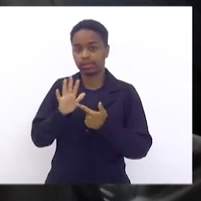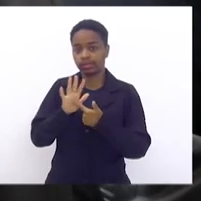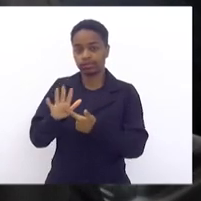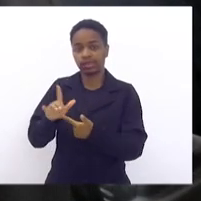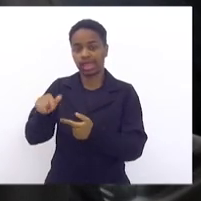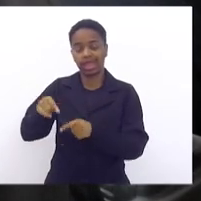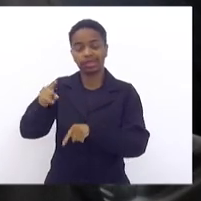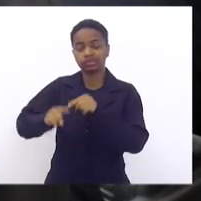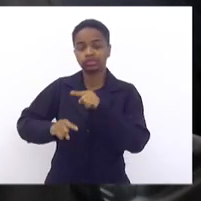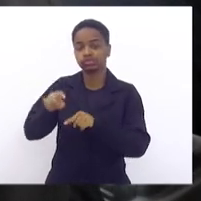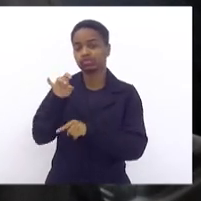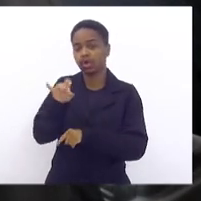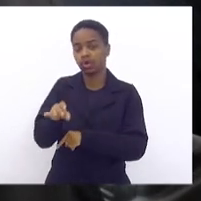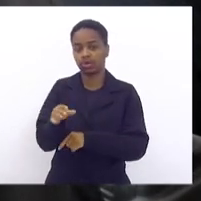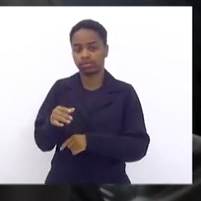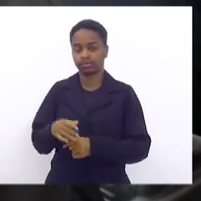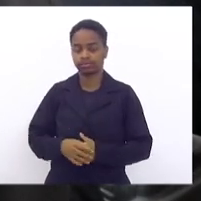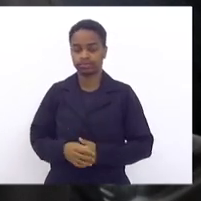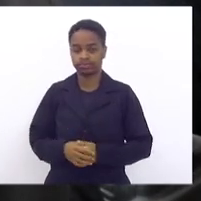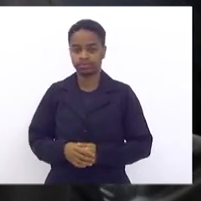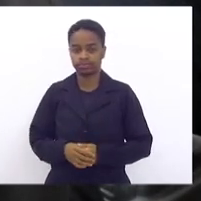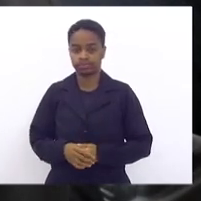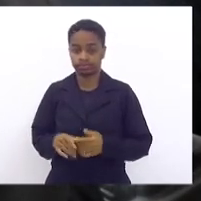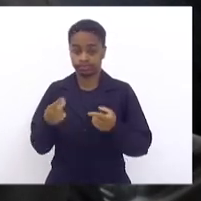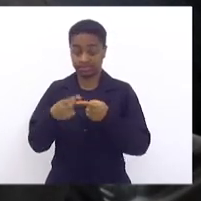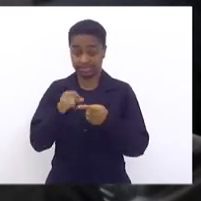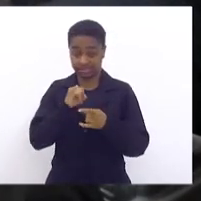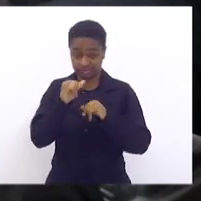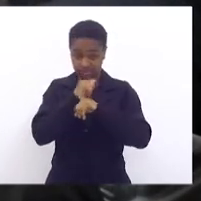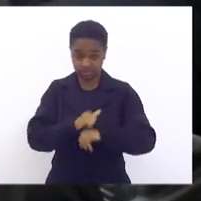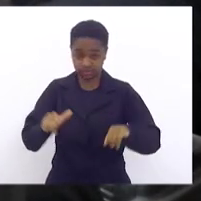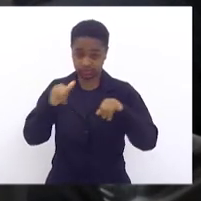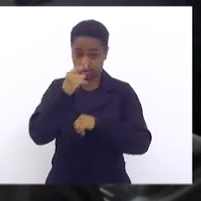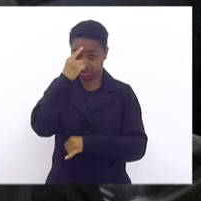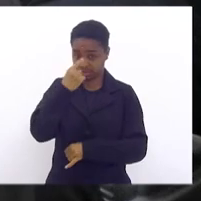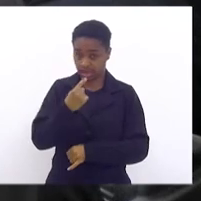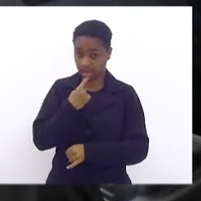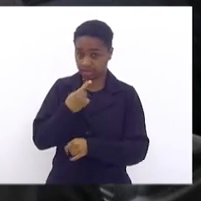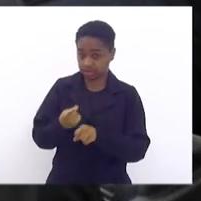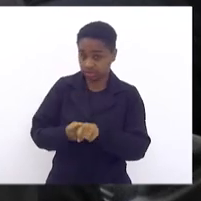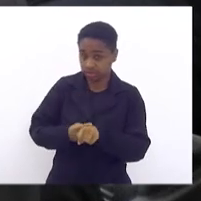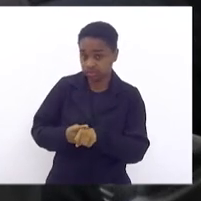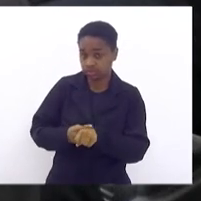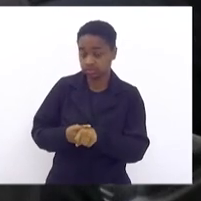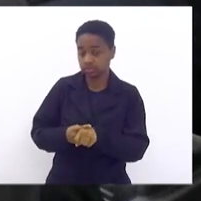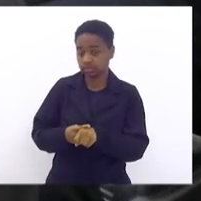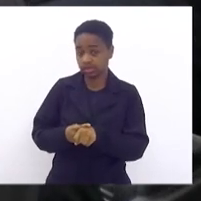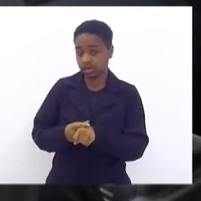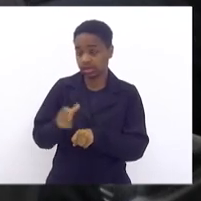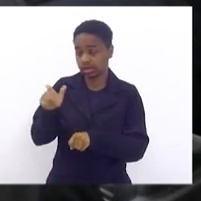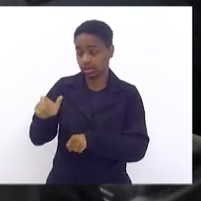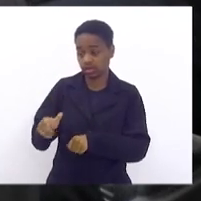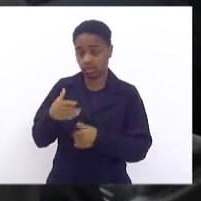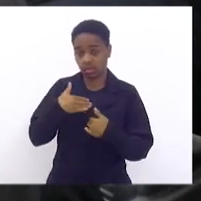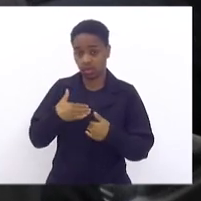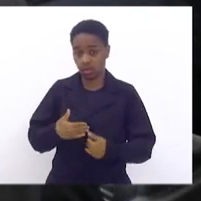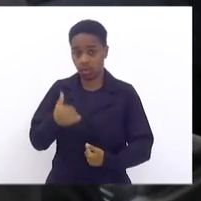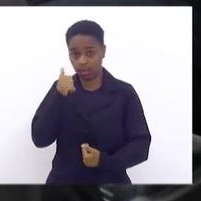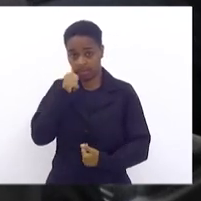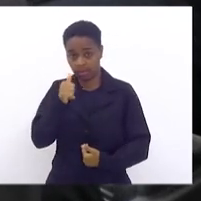do prazer, né? Porque quando se dissemina imagens nudes, né, íntimas, é aquele corpo da mulher sendo